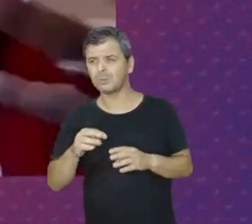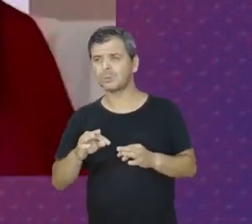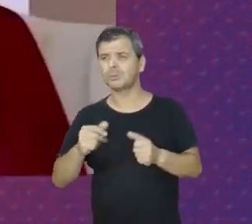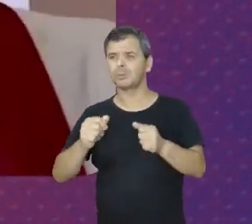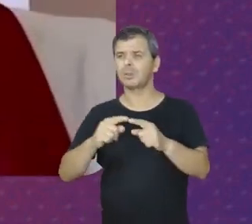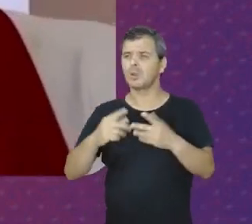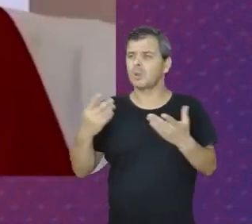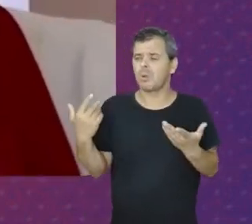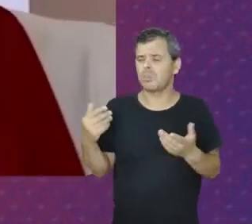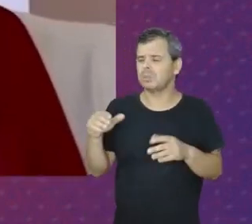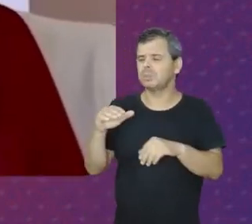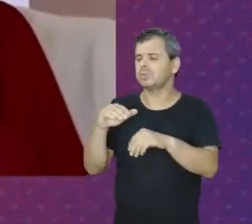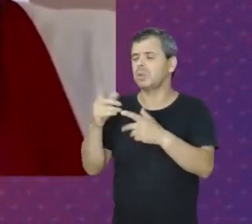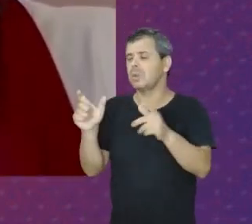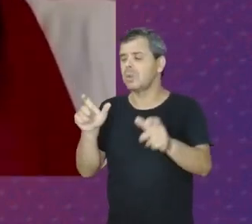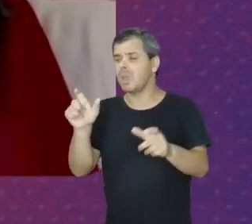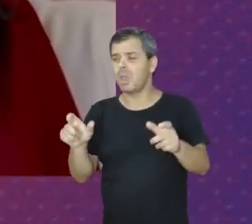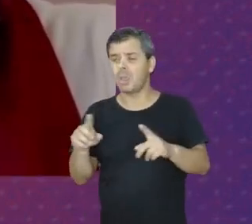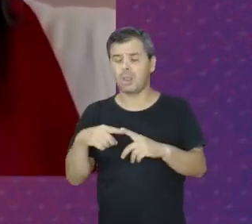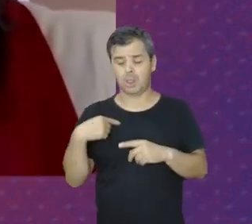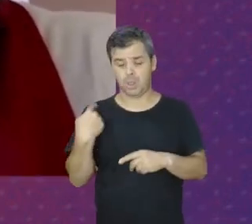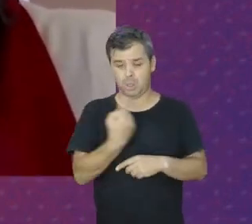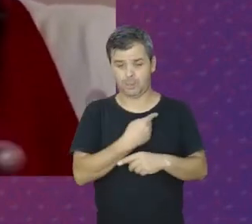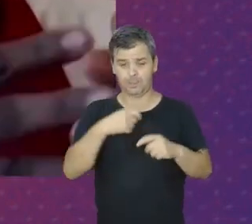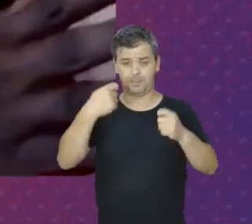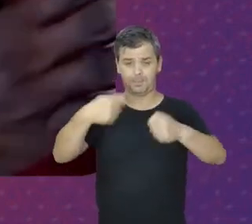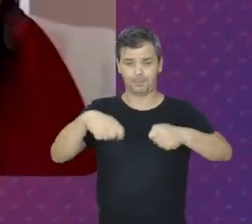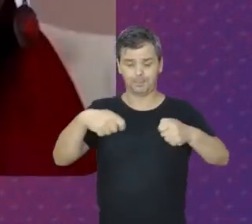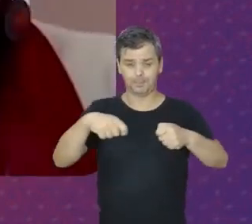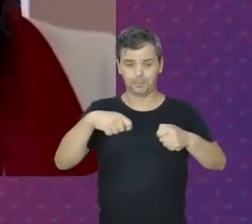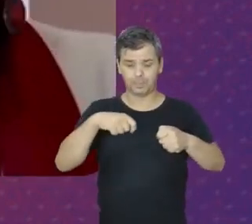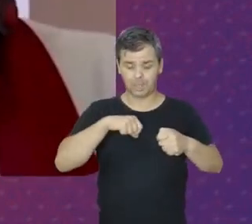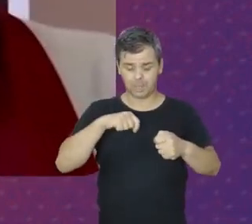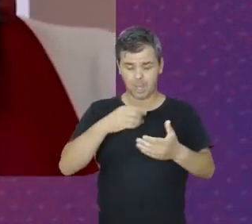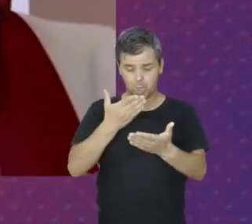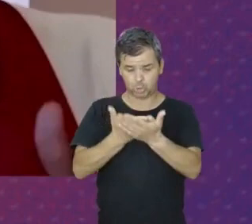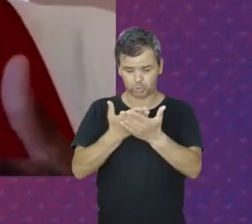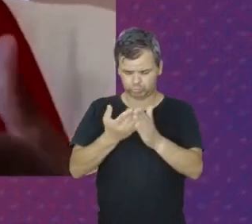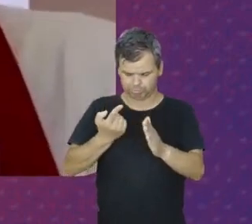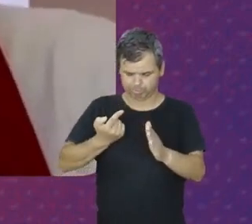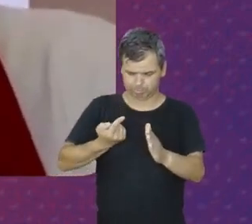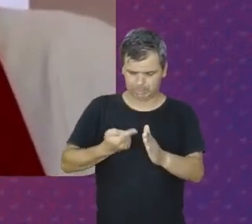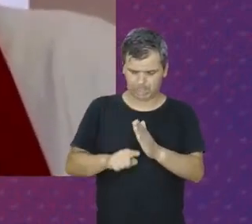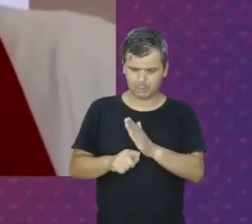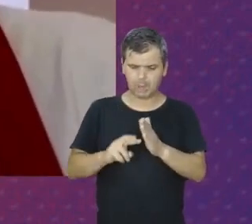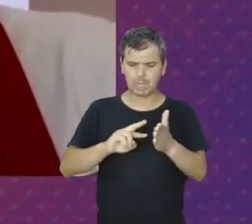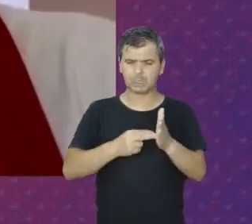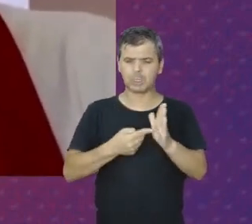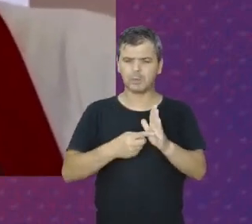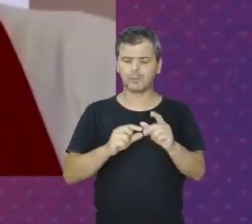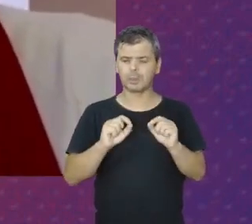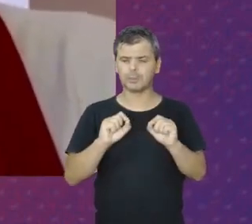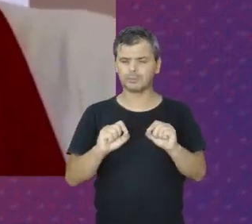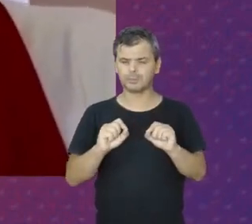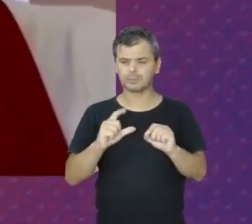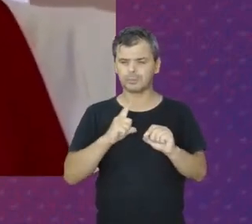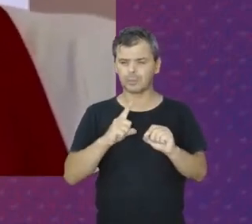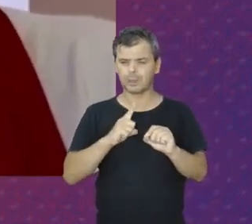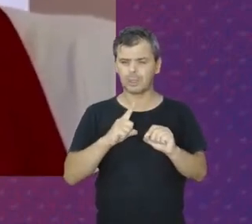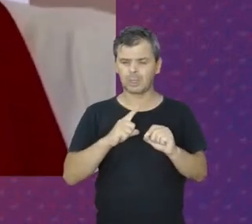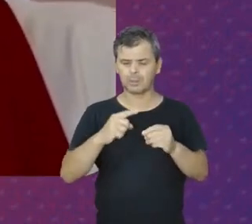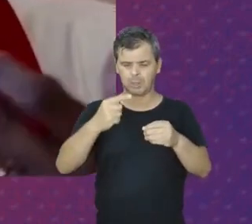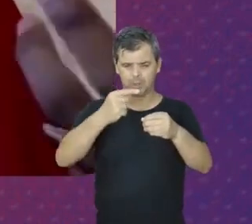damas, como queiram algumas pessoas, nós precisamos ter um estudo profundo do que significa termos